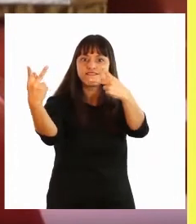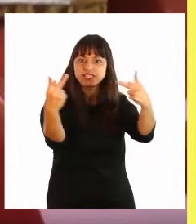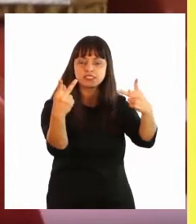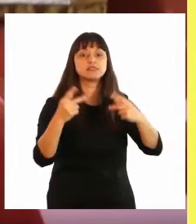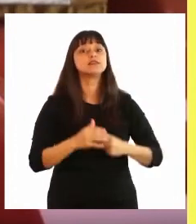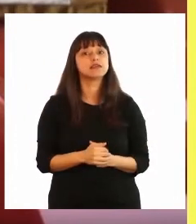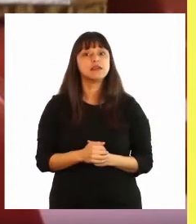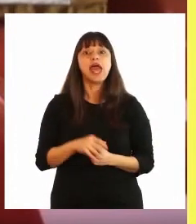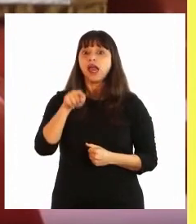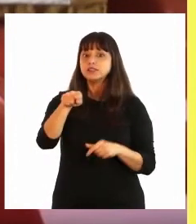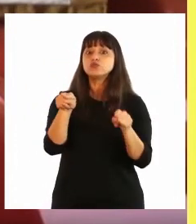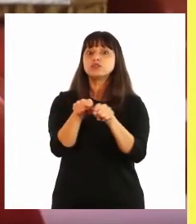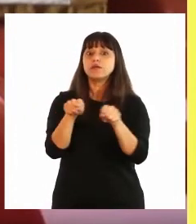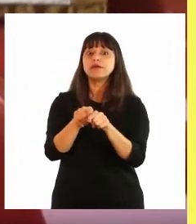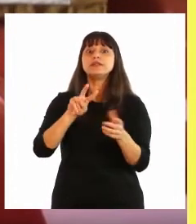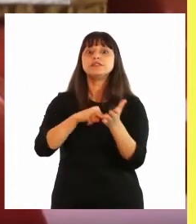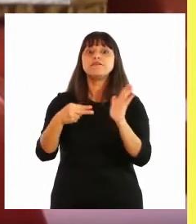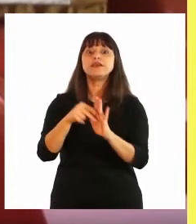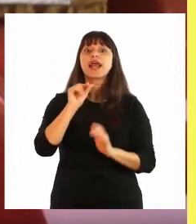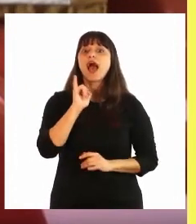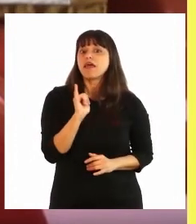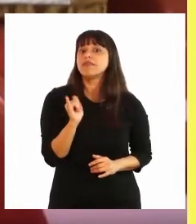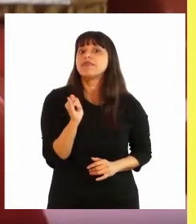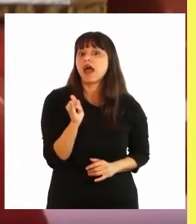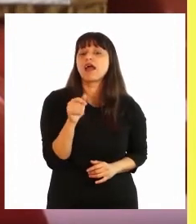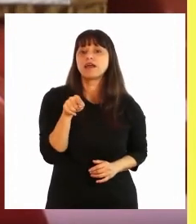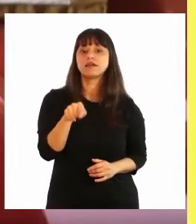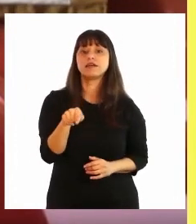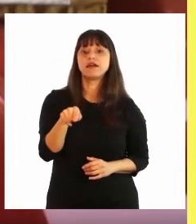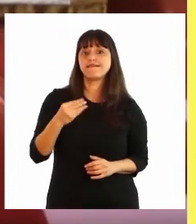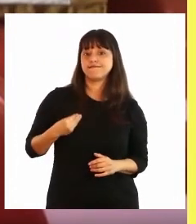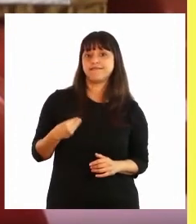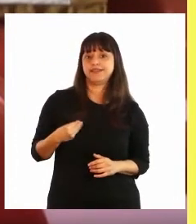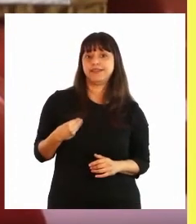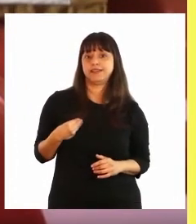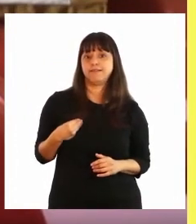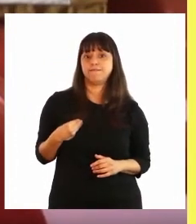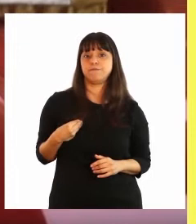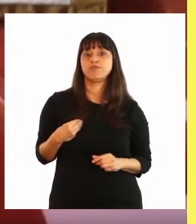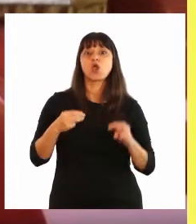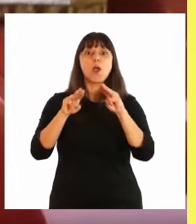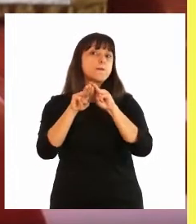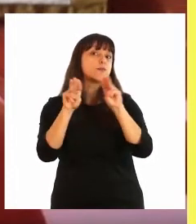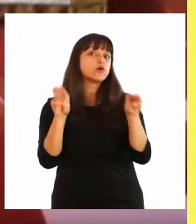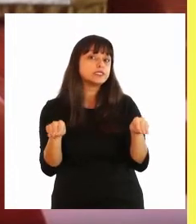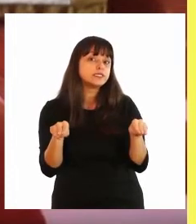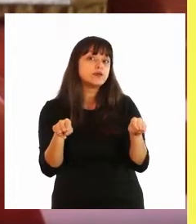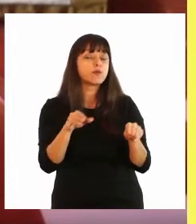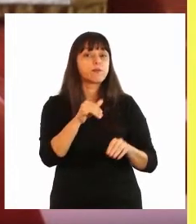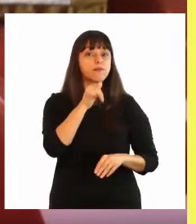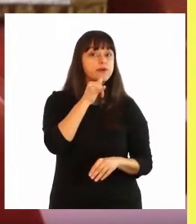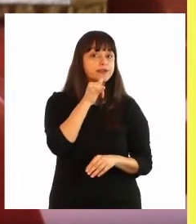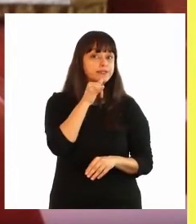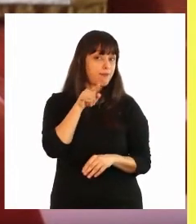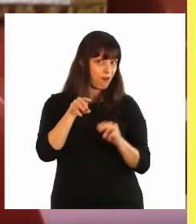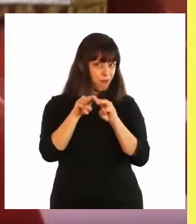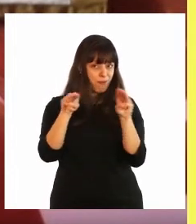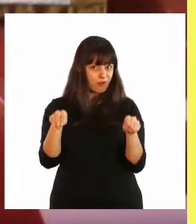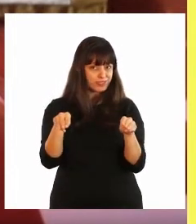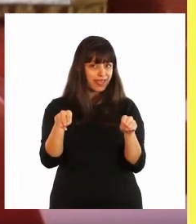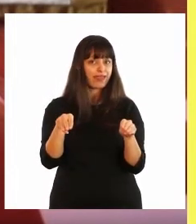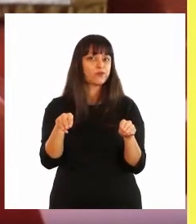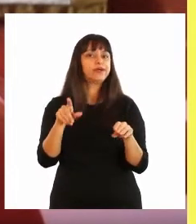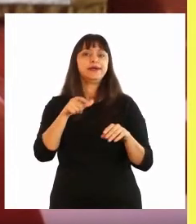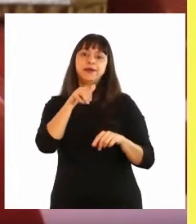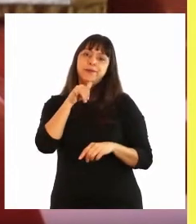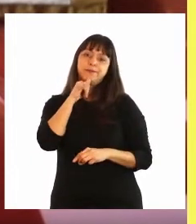narração também, assim, porque é isso, né? Os museus, por exemplo, o que diferencia, né, o Museu